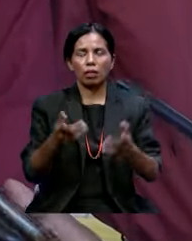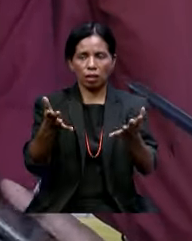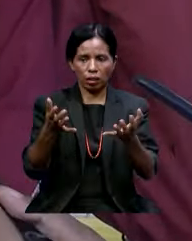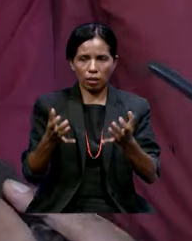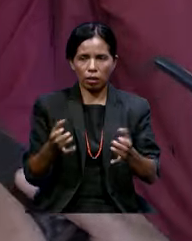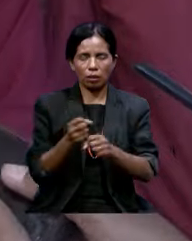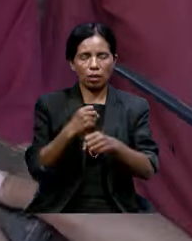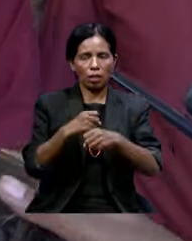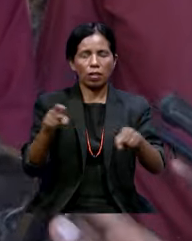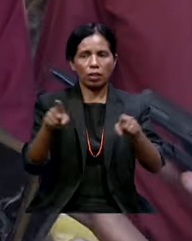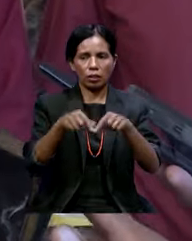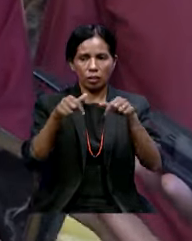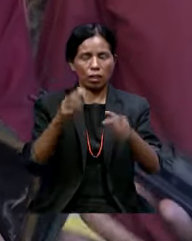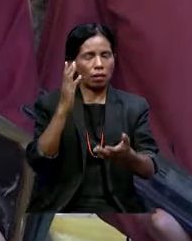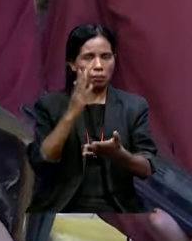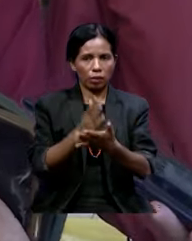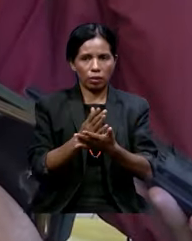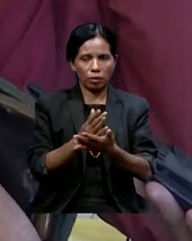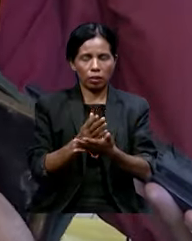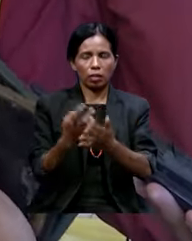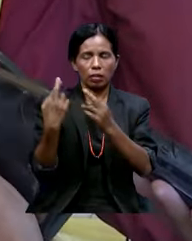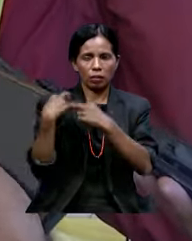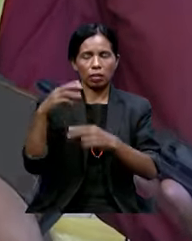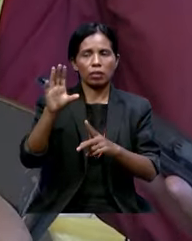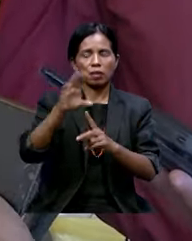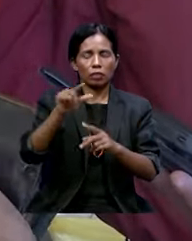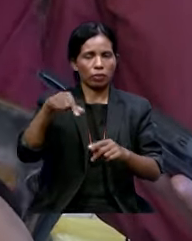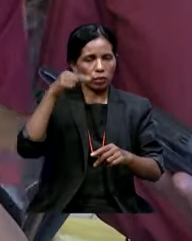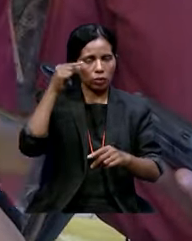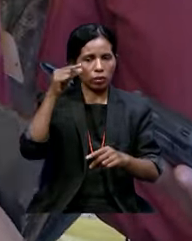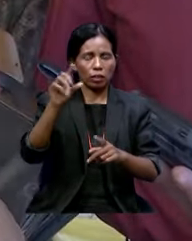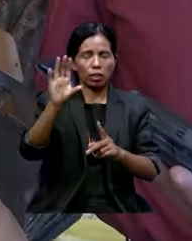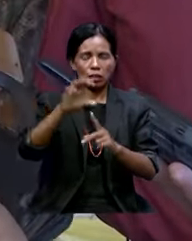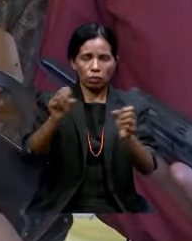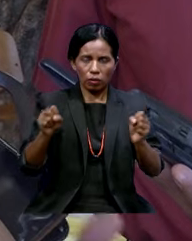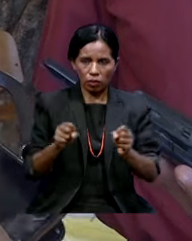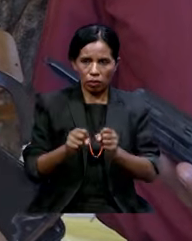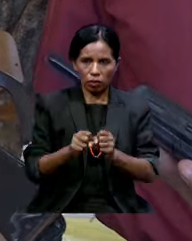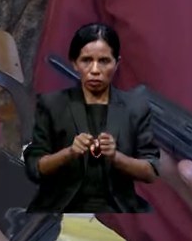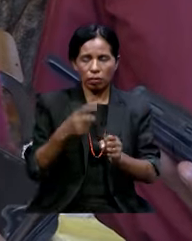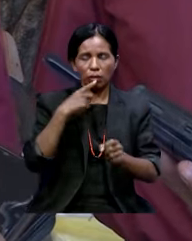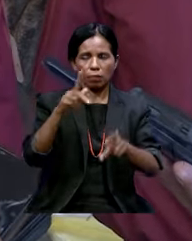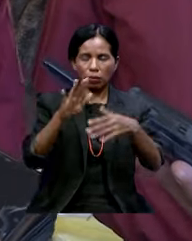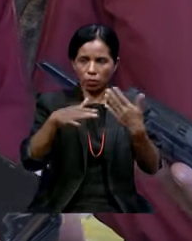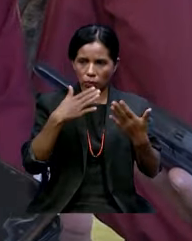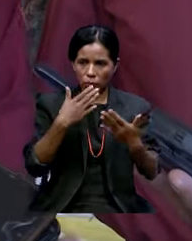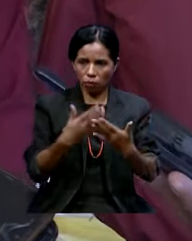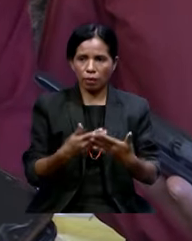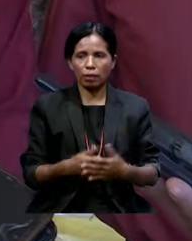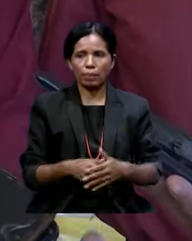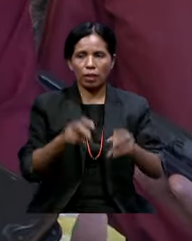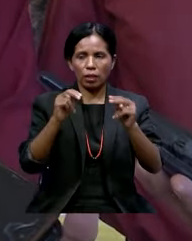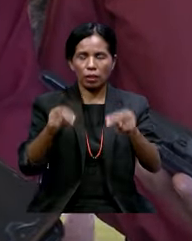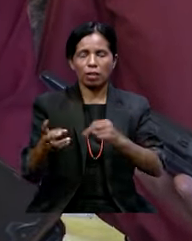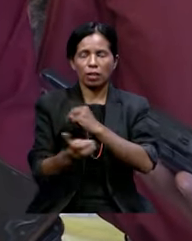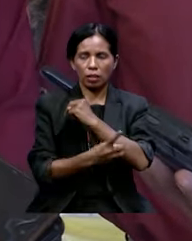atau hal buat sini evita buat sini atau kenal sih suksir sih fal daya os administrator sih atau avisa komunitas sih kata tinggi